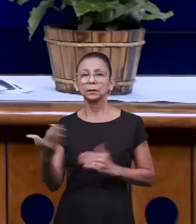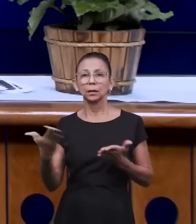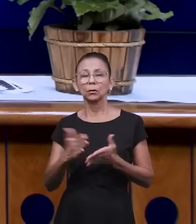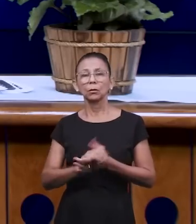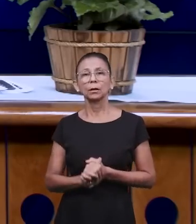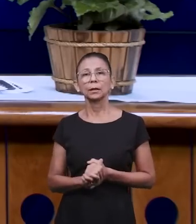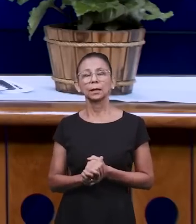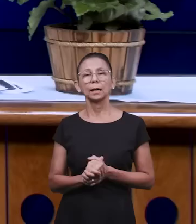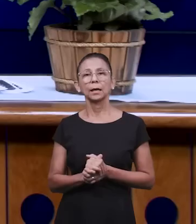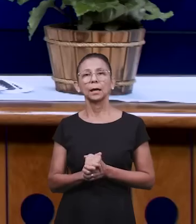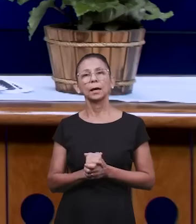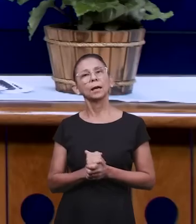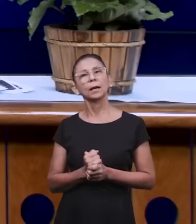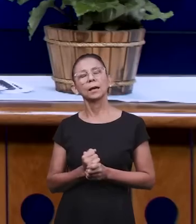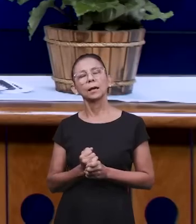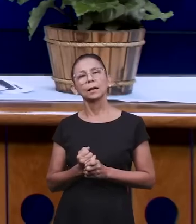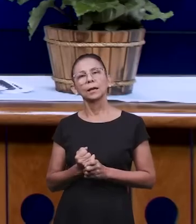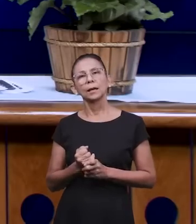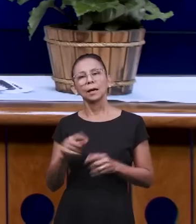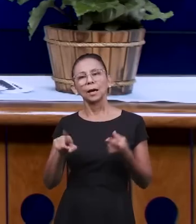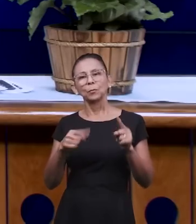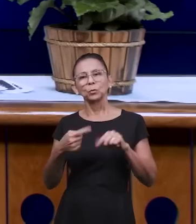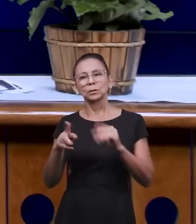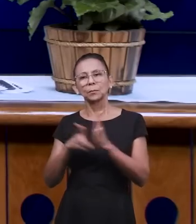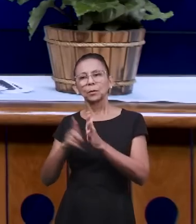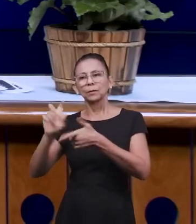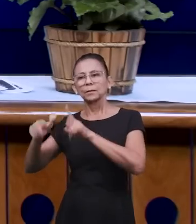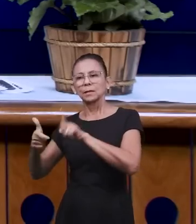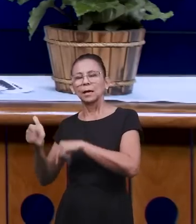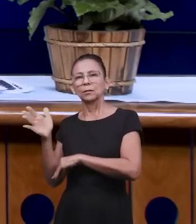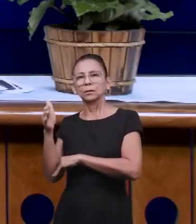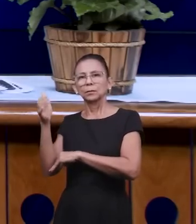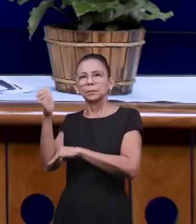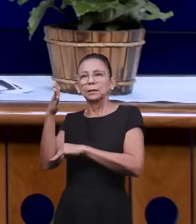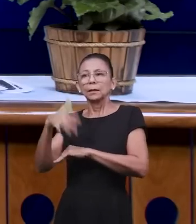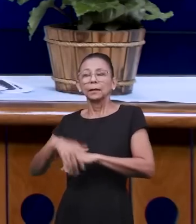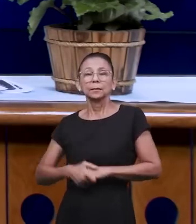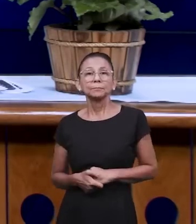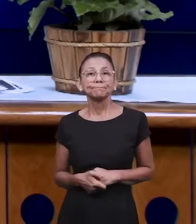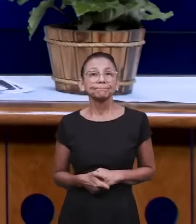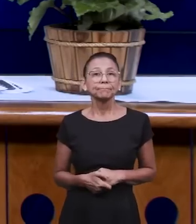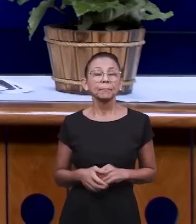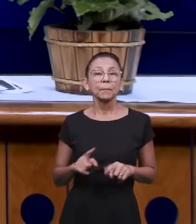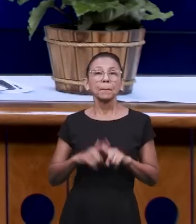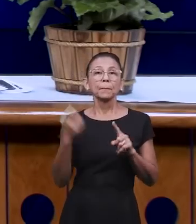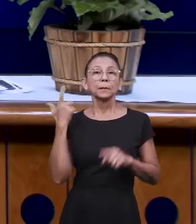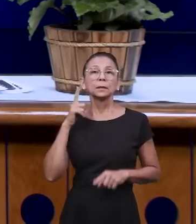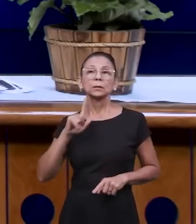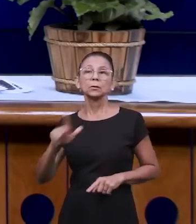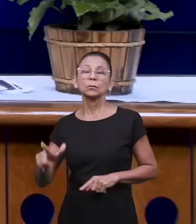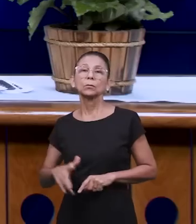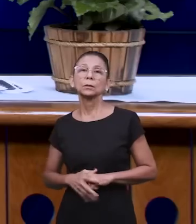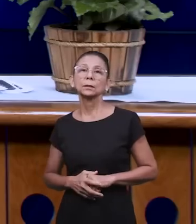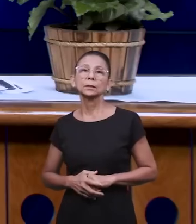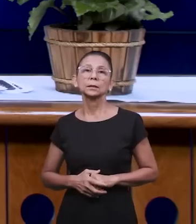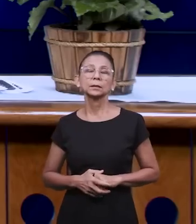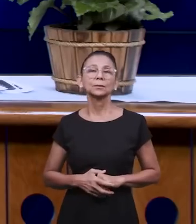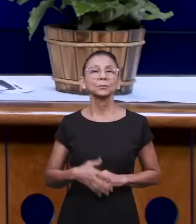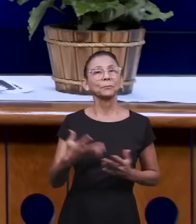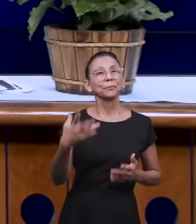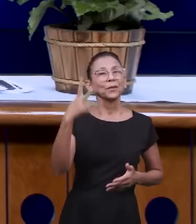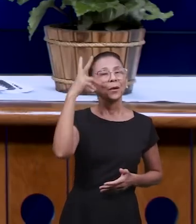Oswaldo Aranha consultou, porque ele não conhecia muito bem a história de Israel. Esse advogado internacional era evangélico, mostrou a Bíblia e